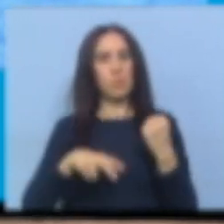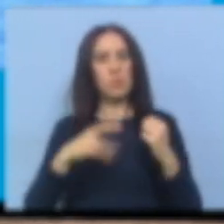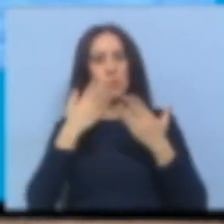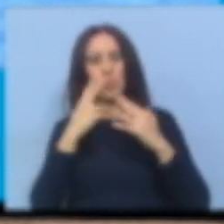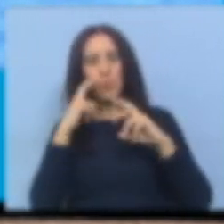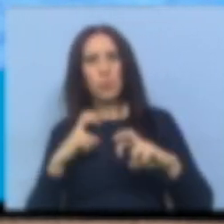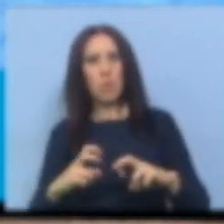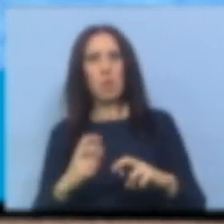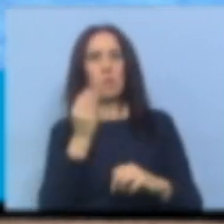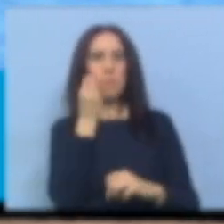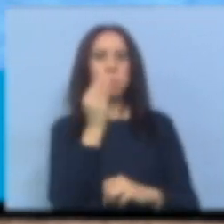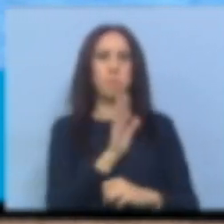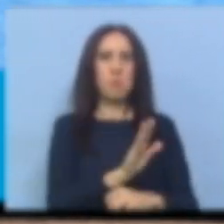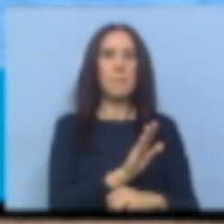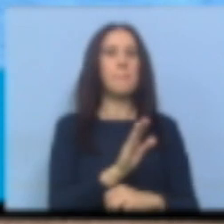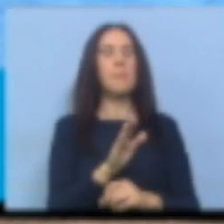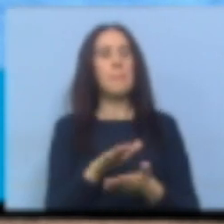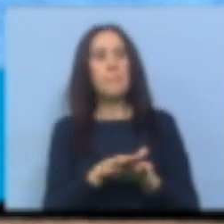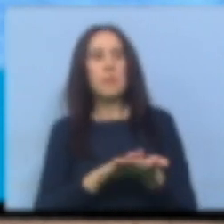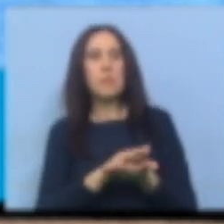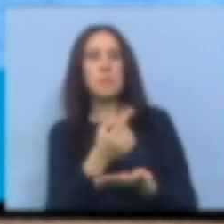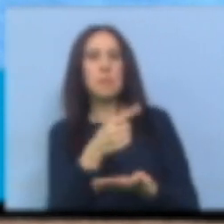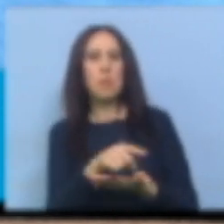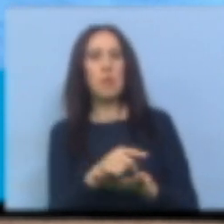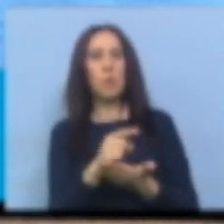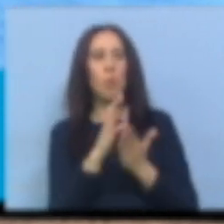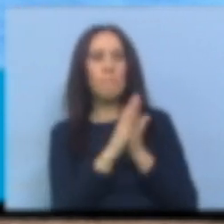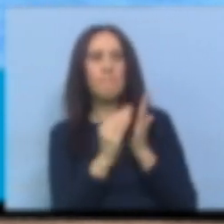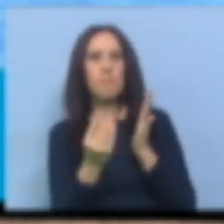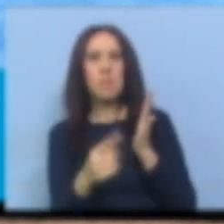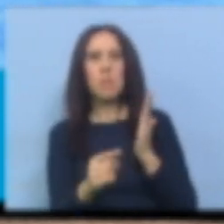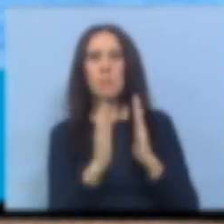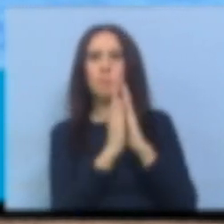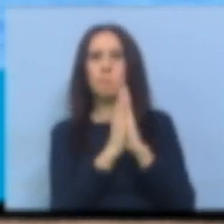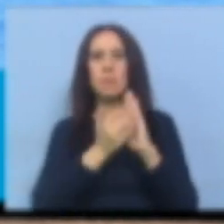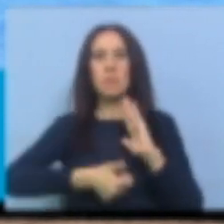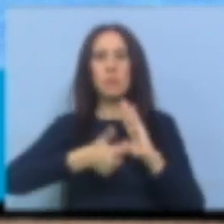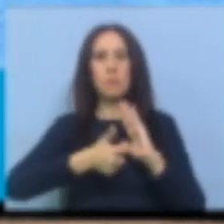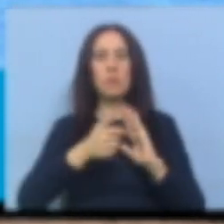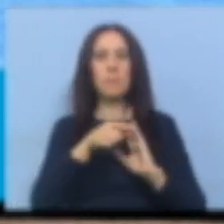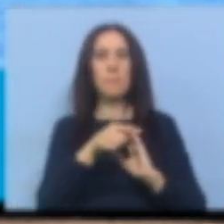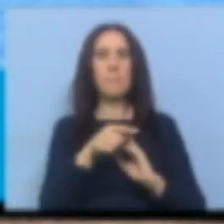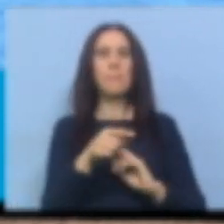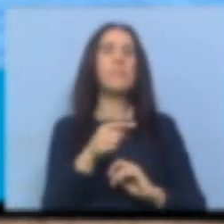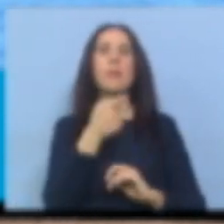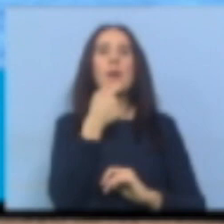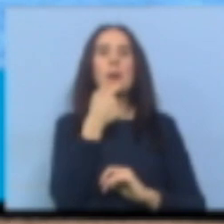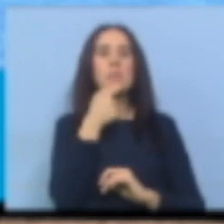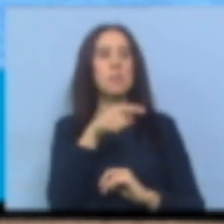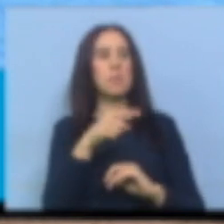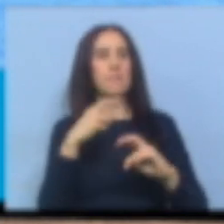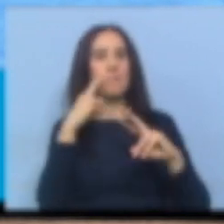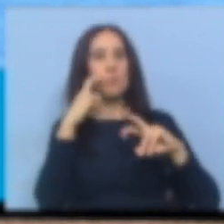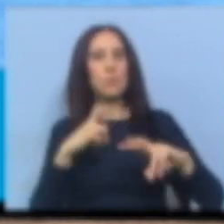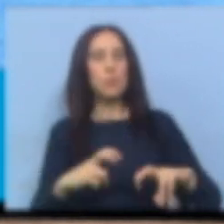as suas matrizes ou os seus substratos religiosos fundamentais, esse estudo tem